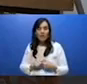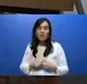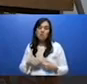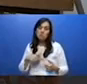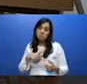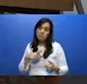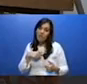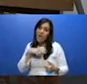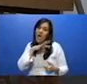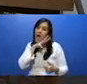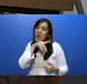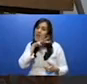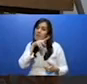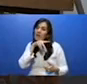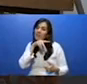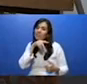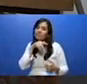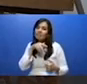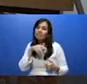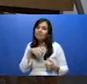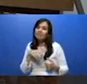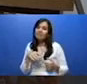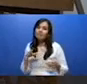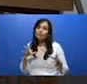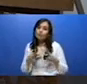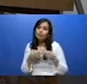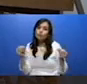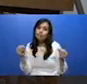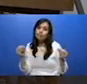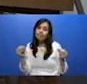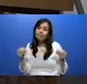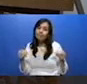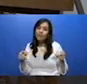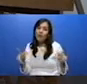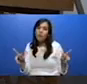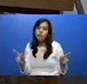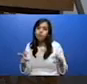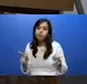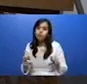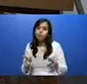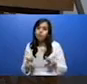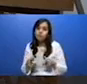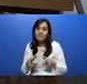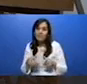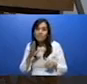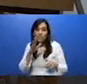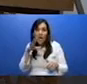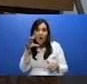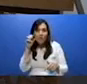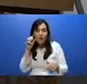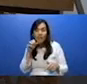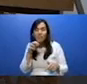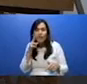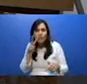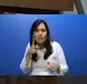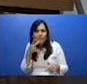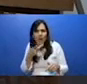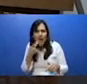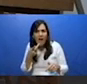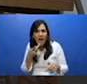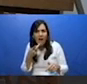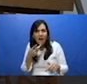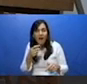alguns animais deixaram de existir. Vocês já ouviram falar na Era Glacial? Foi uma das